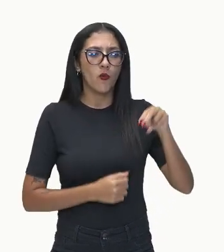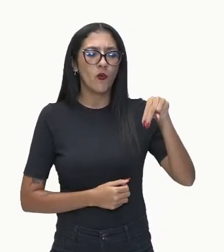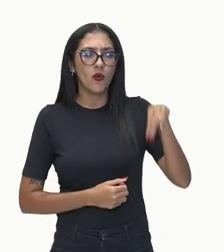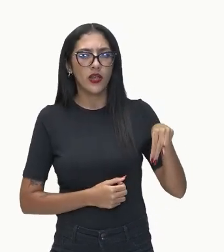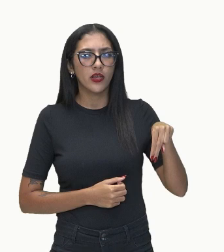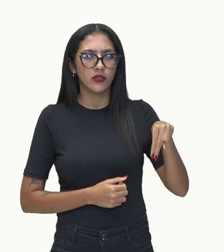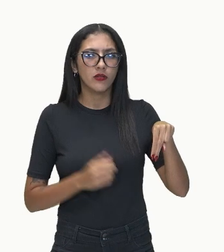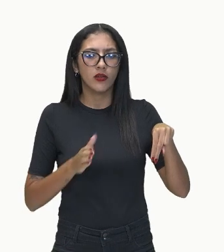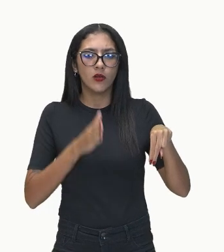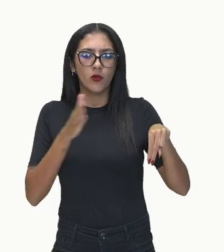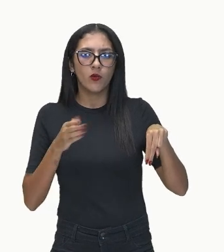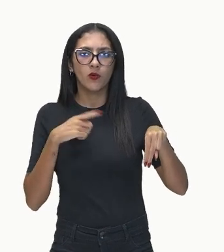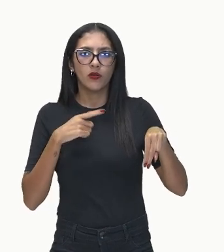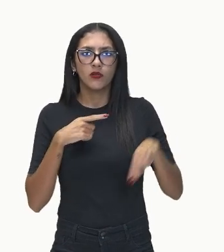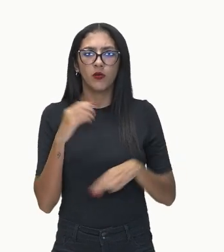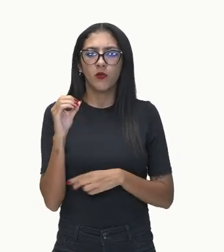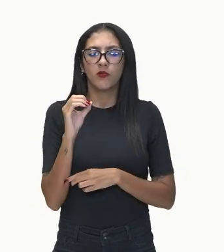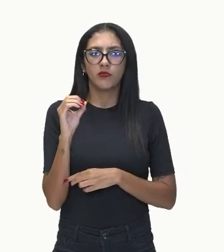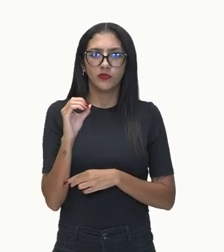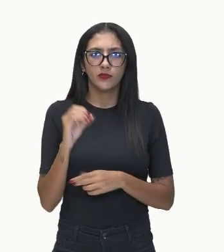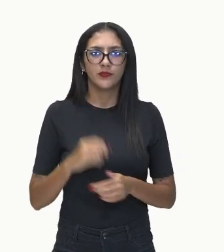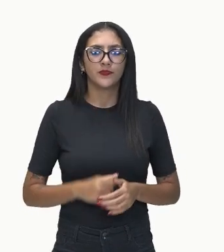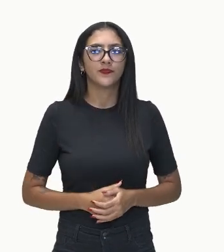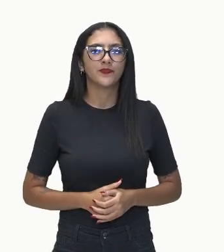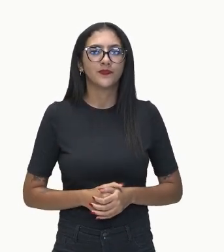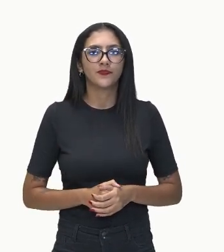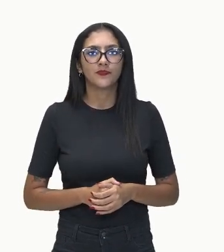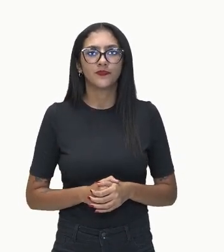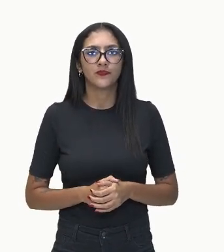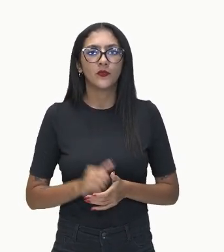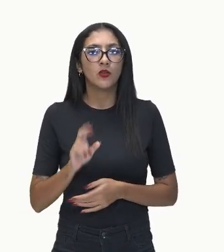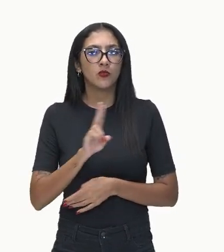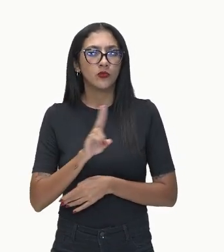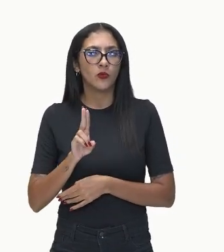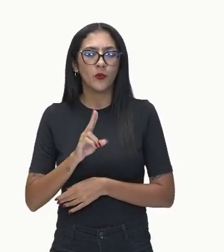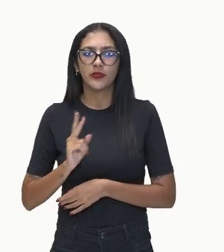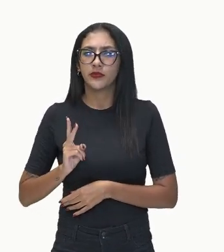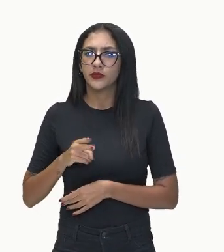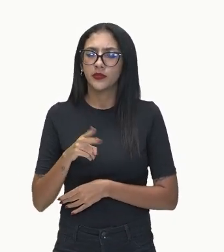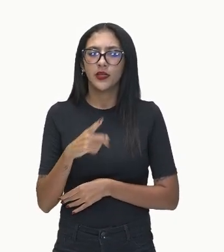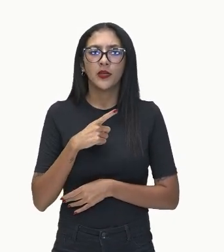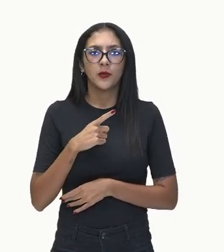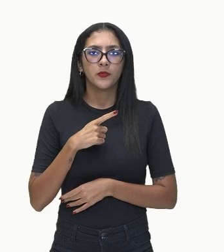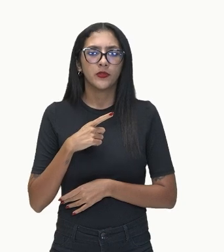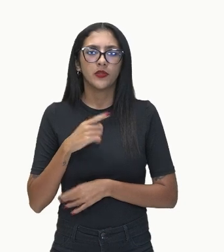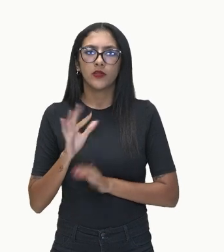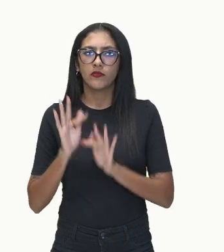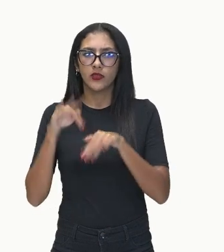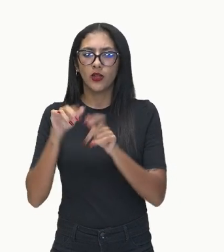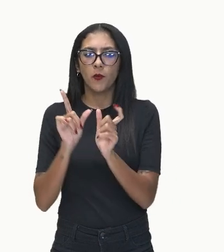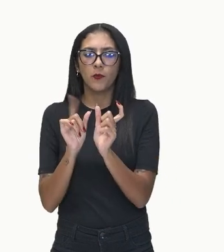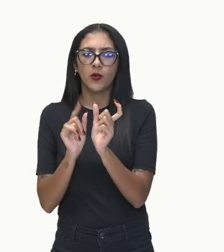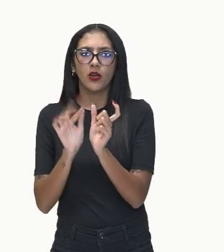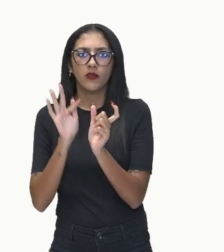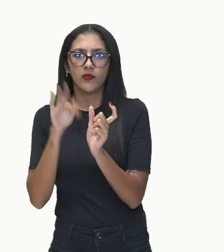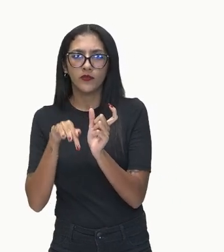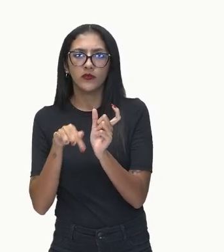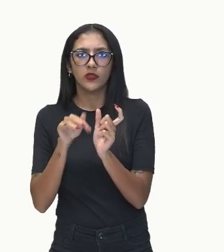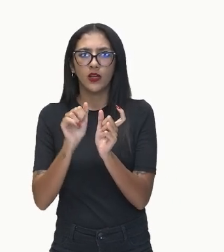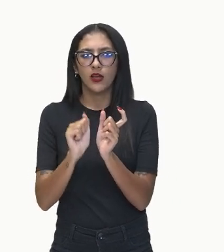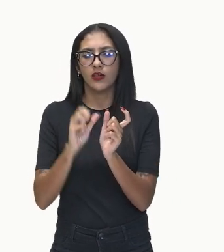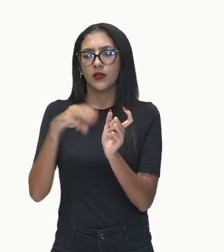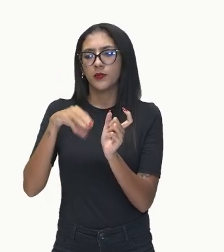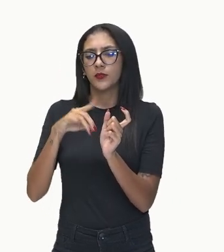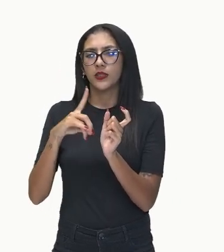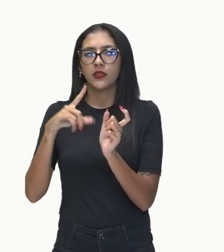e o oxigênio, que é a carbonila. A nomenclatura sempre vem a terminação amida e a quantidade de